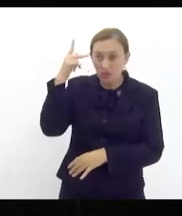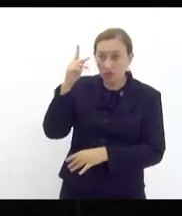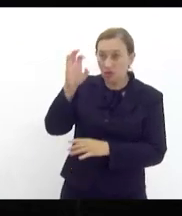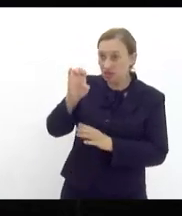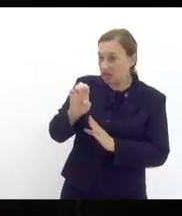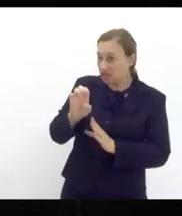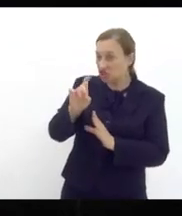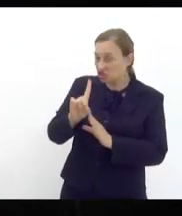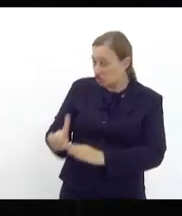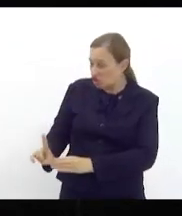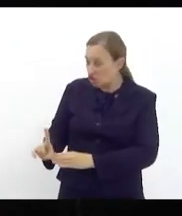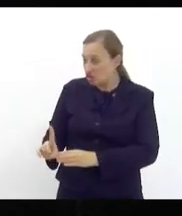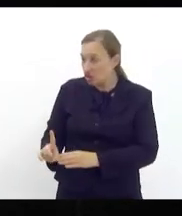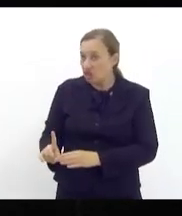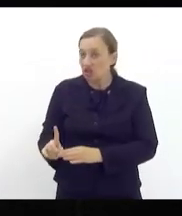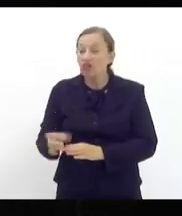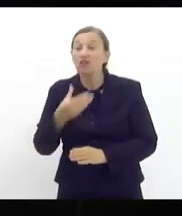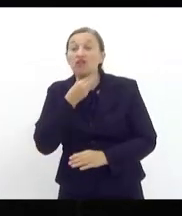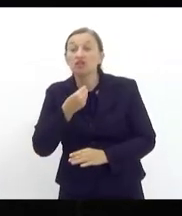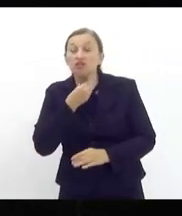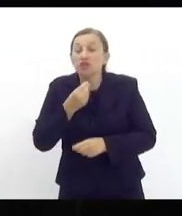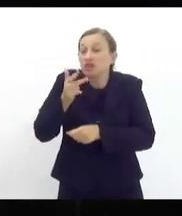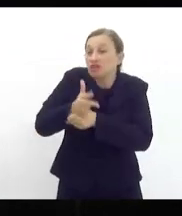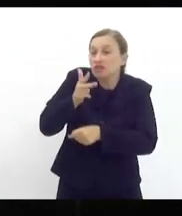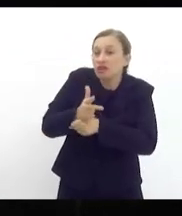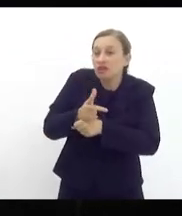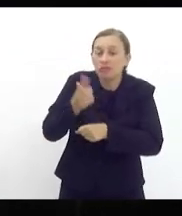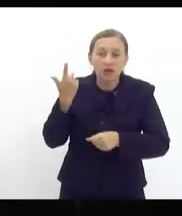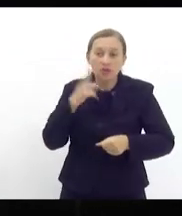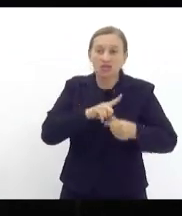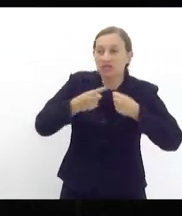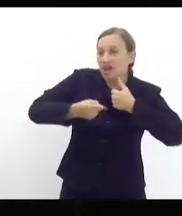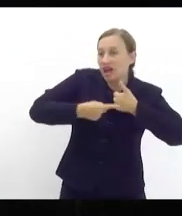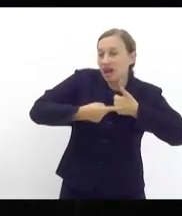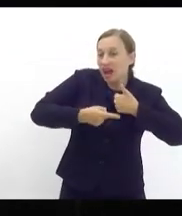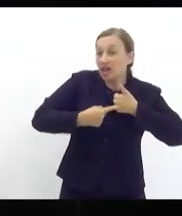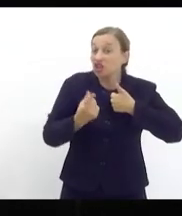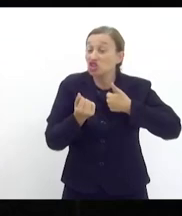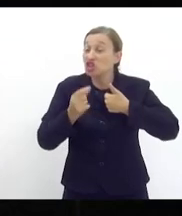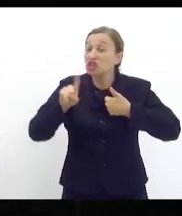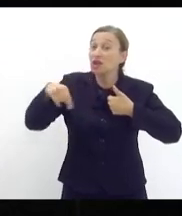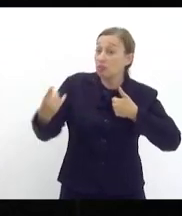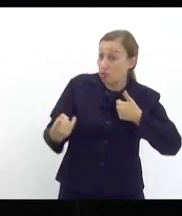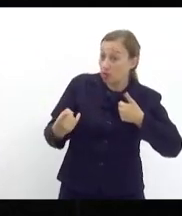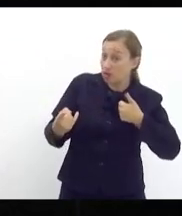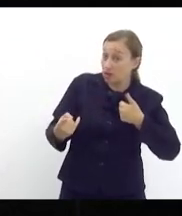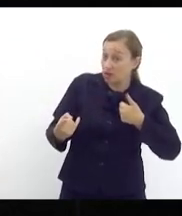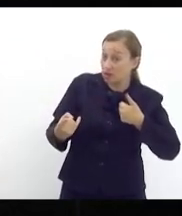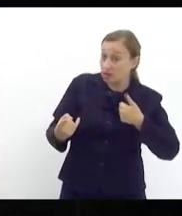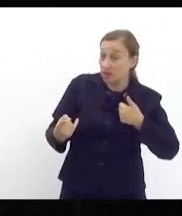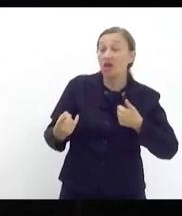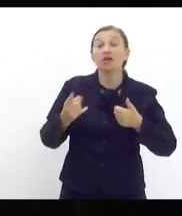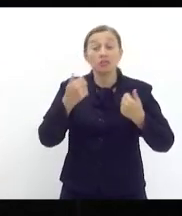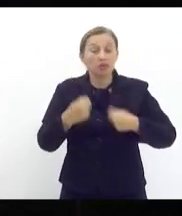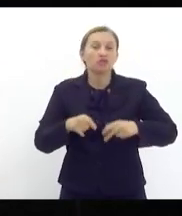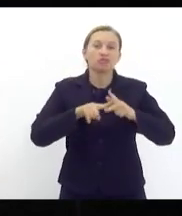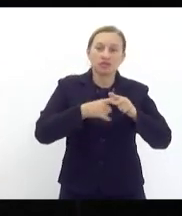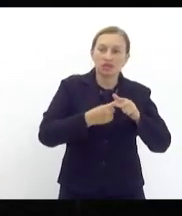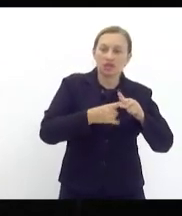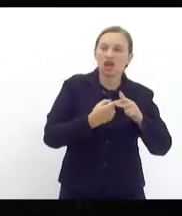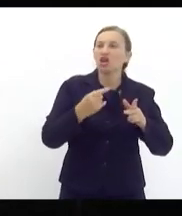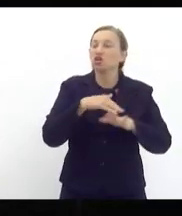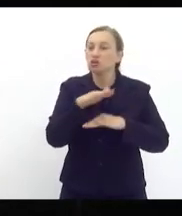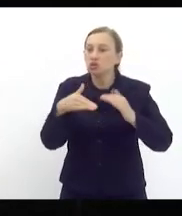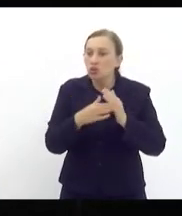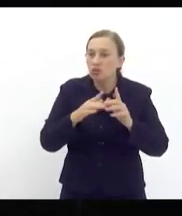forjando vídeo para poder ganhar lacre ganhar dinheiro depois deu no que deu por isso que tem que regulamentar todas